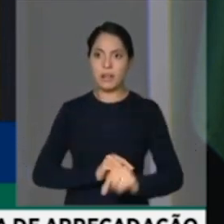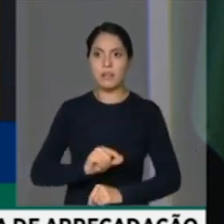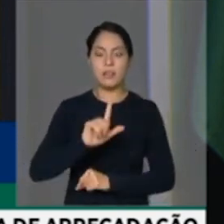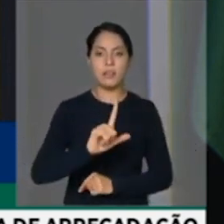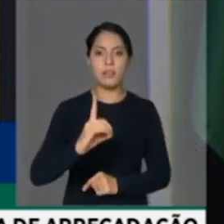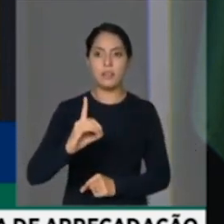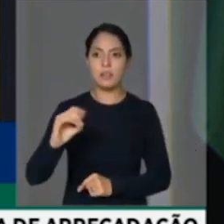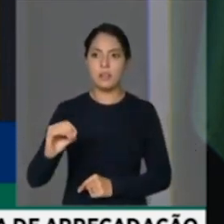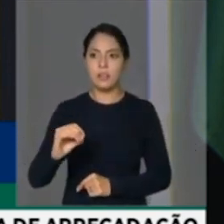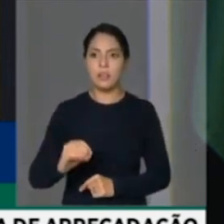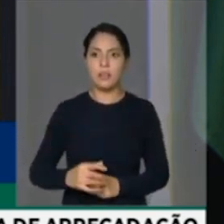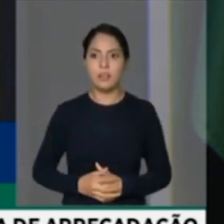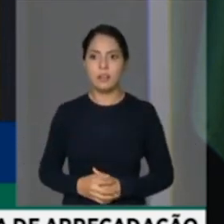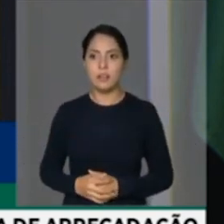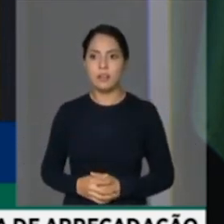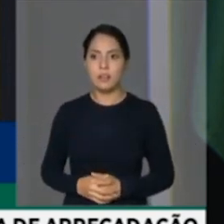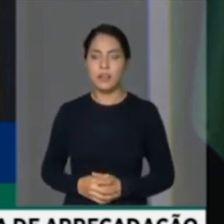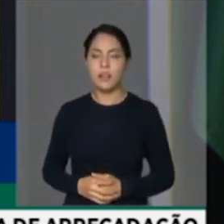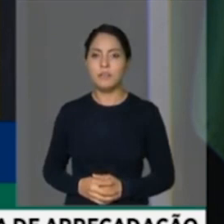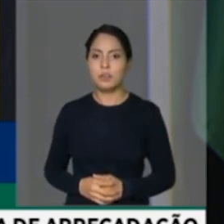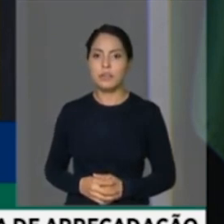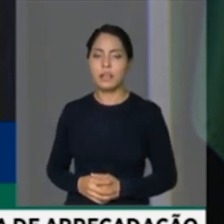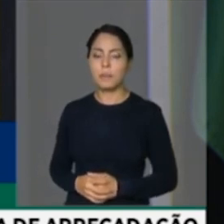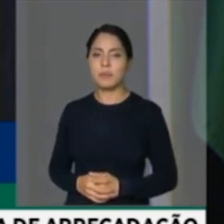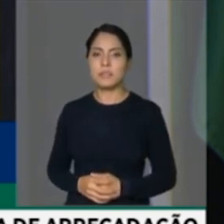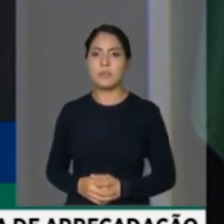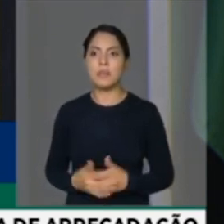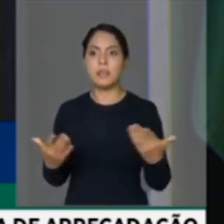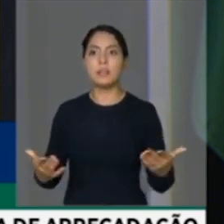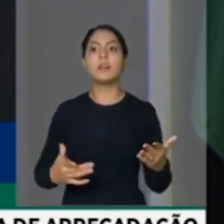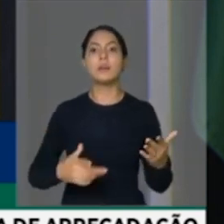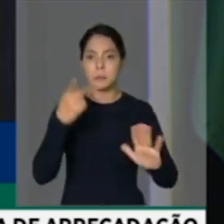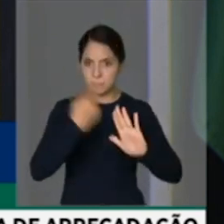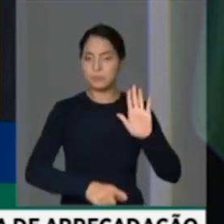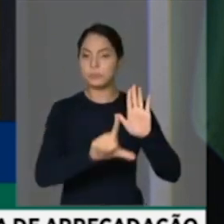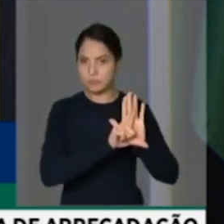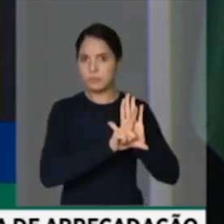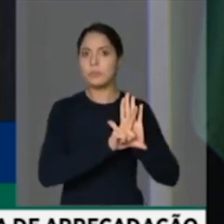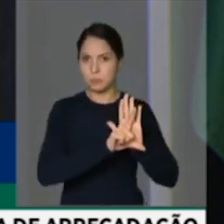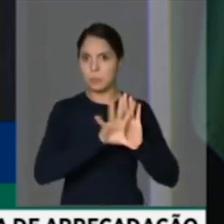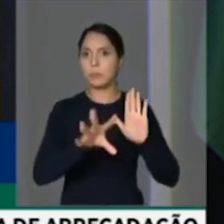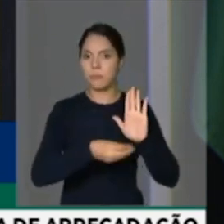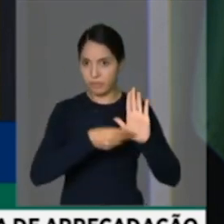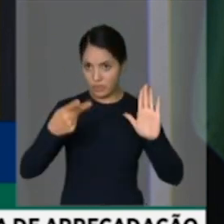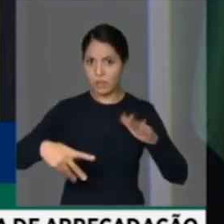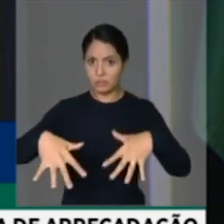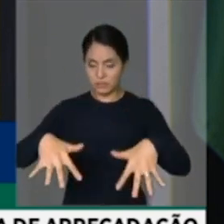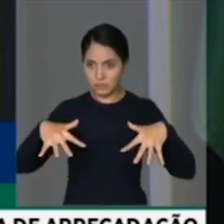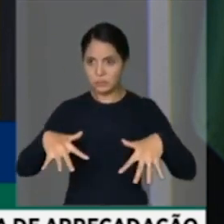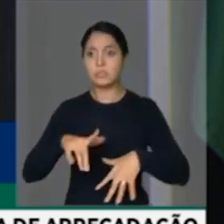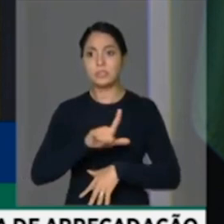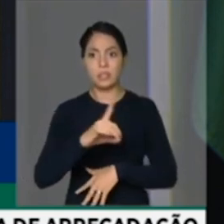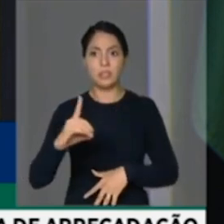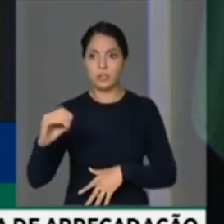legislação. Por isso eu peço urgência dos colegas para aprovação dos 2 projetos de lei complementar que estão em pauta hoje nessa sessão e da Lei de